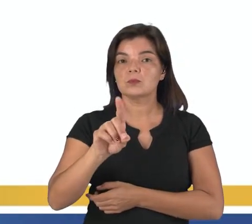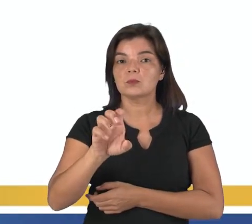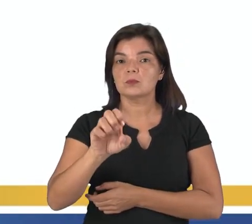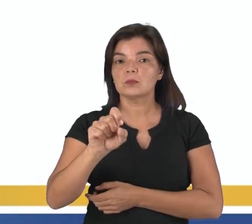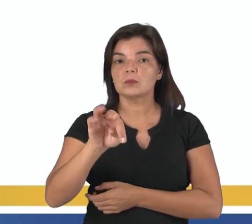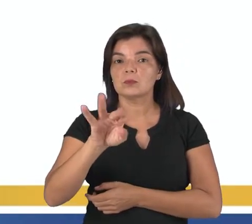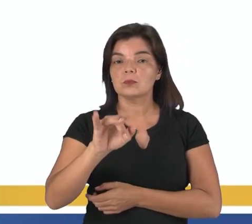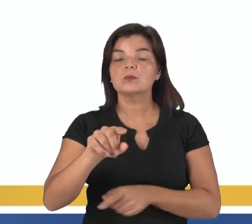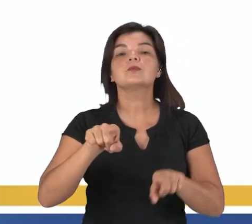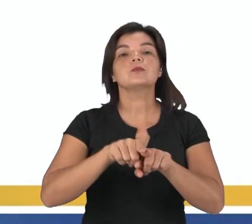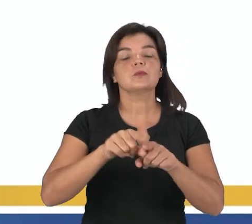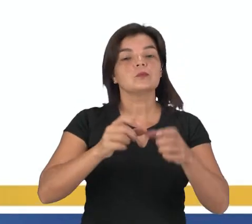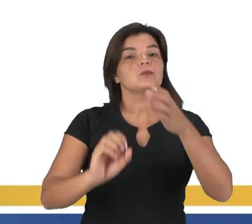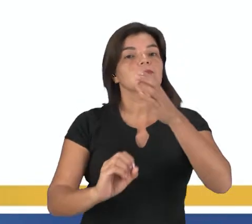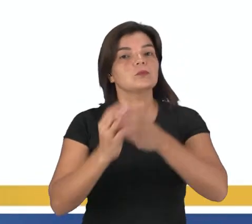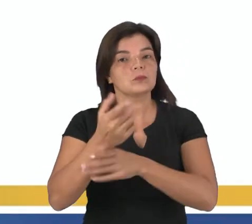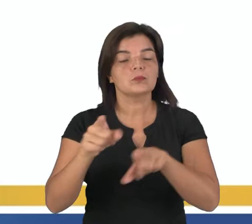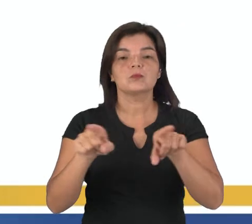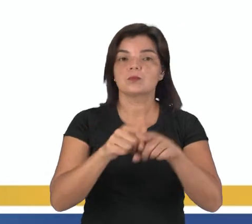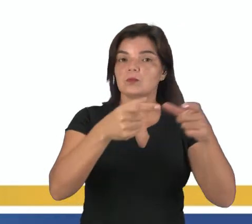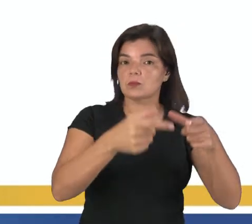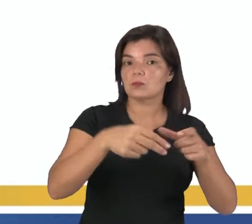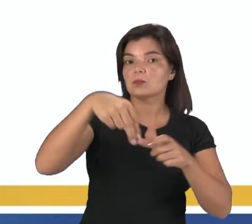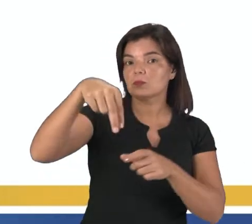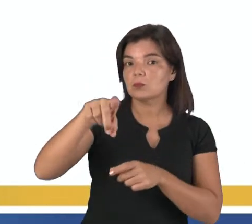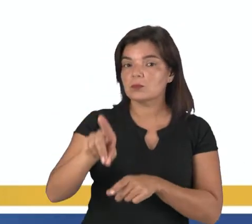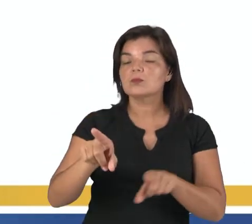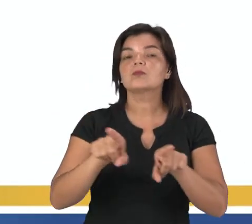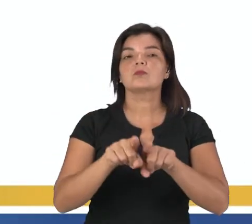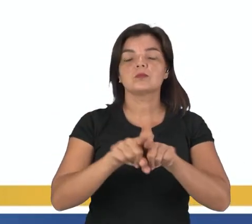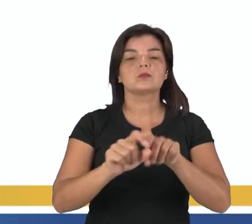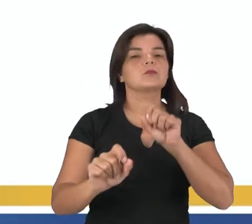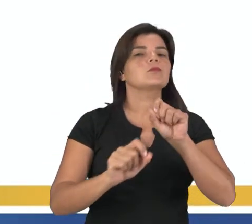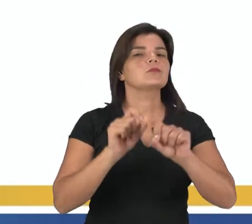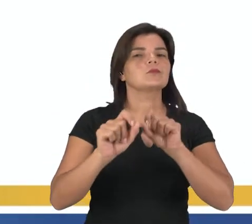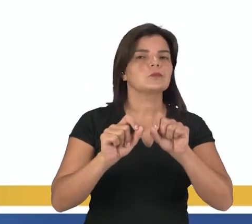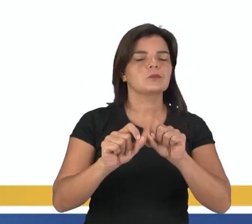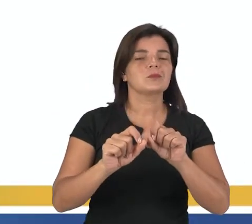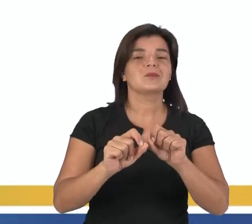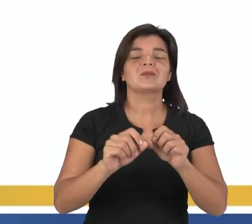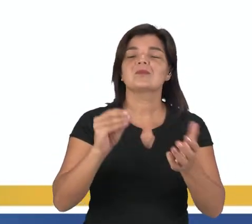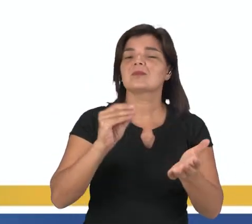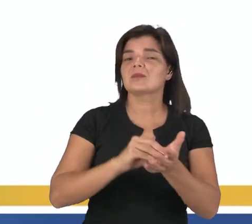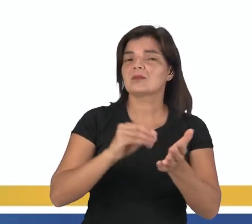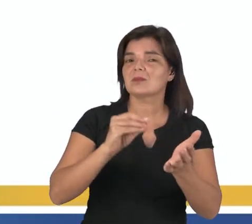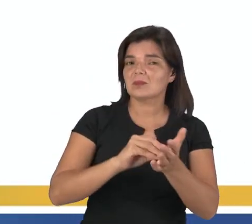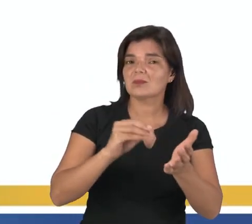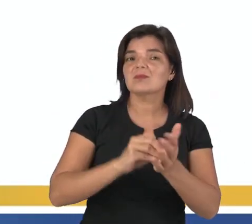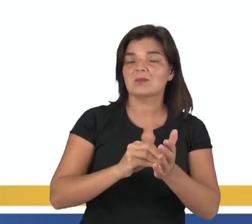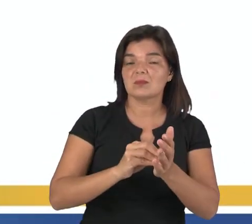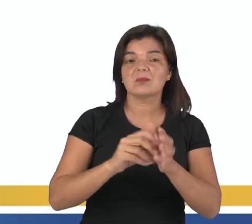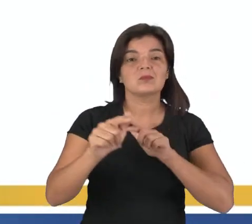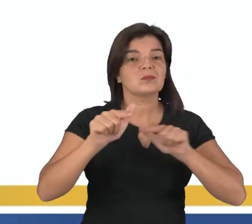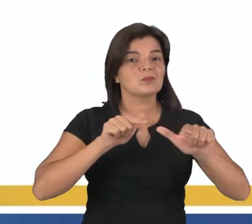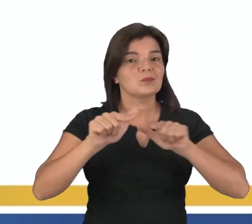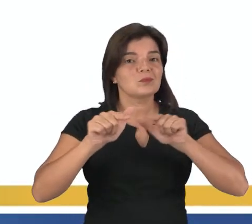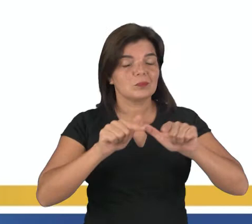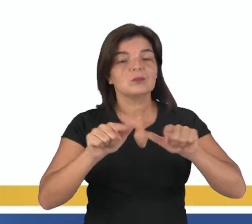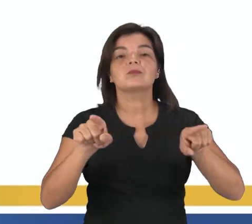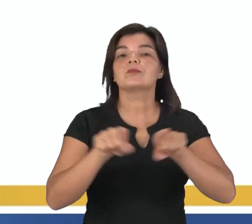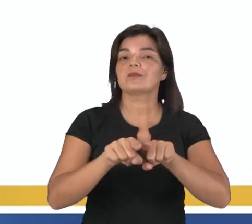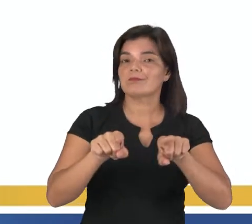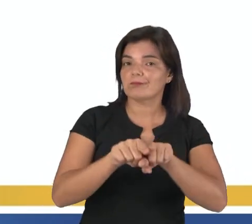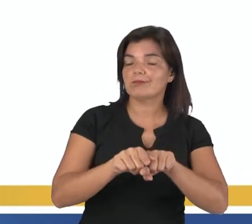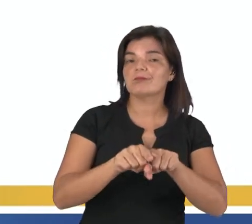existe uma área de repulsão na região nordeste em função da precariedade do mercado de trabalho e de